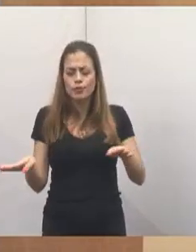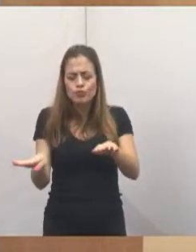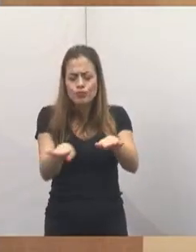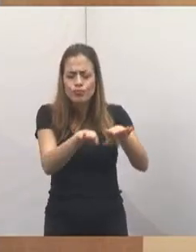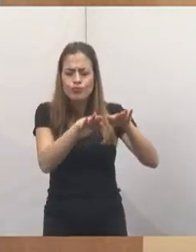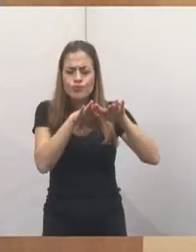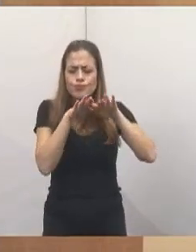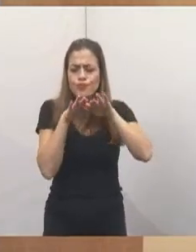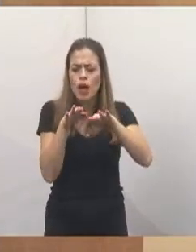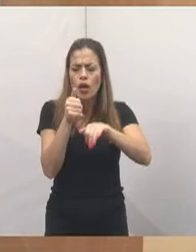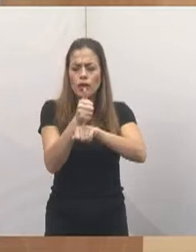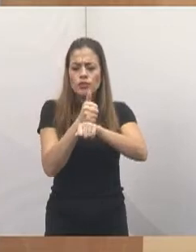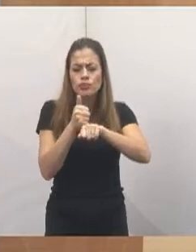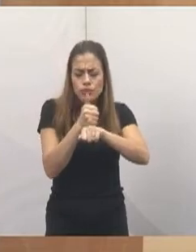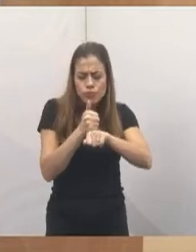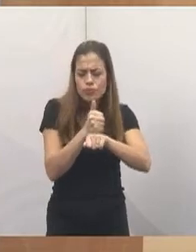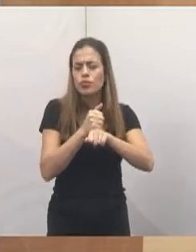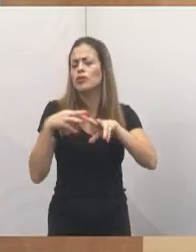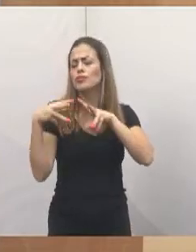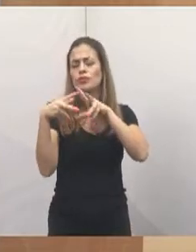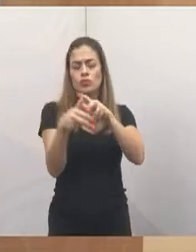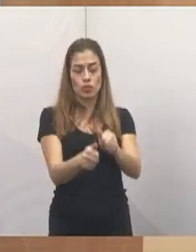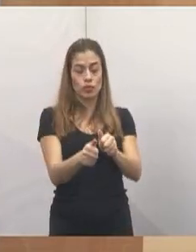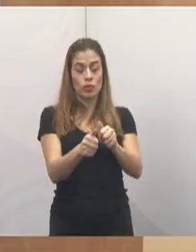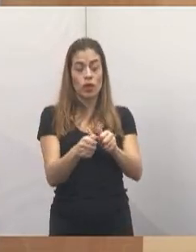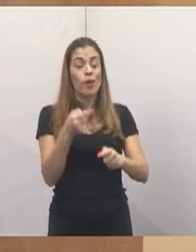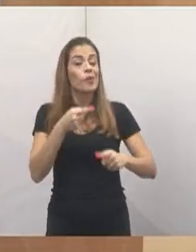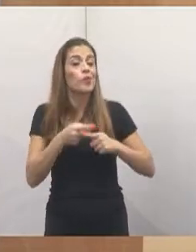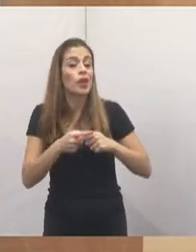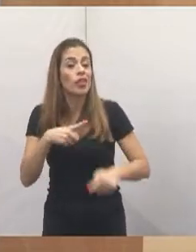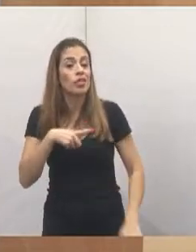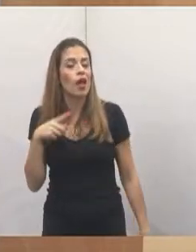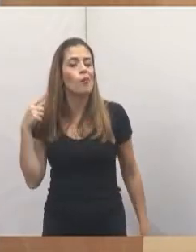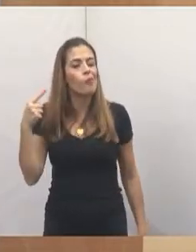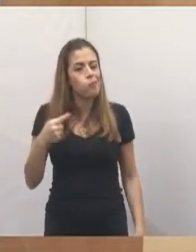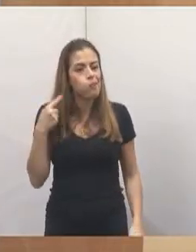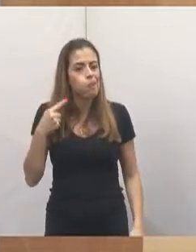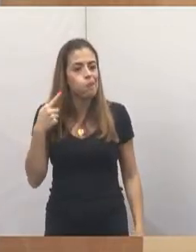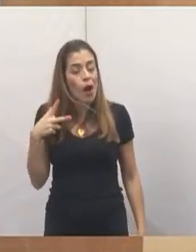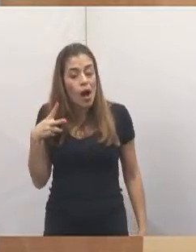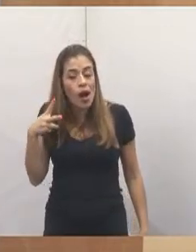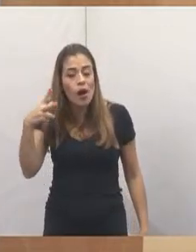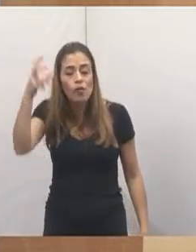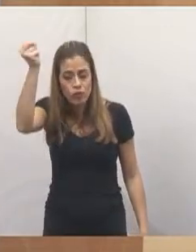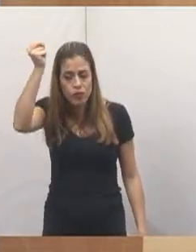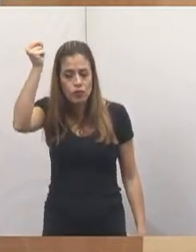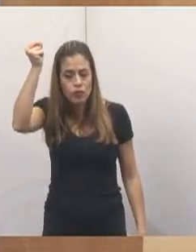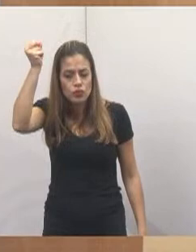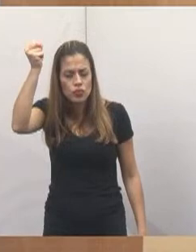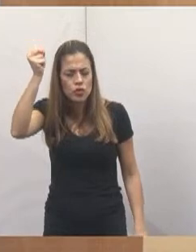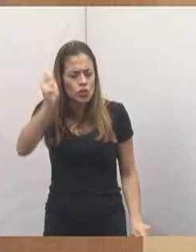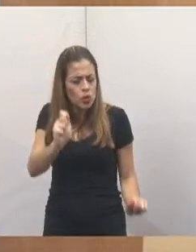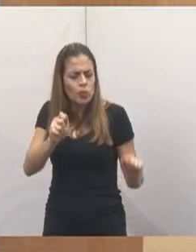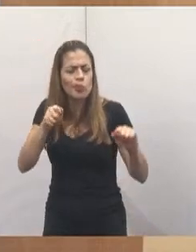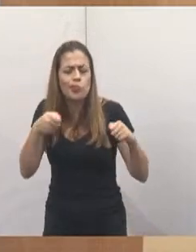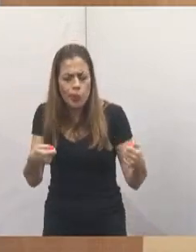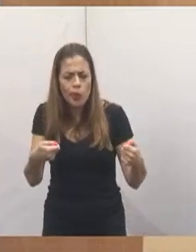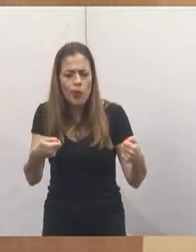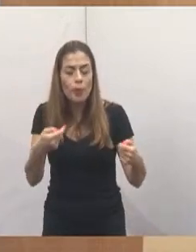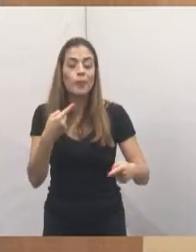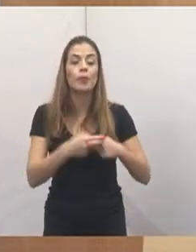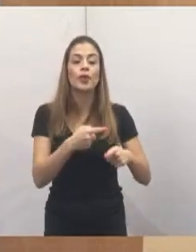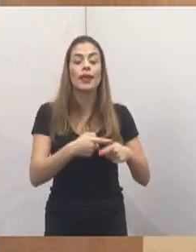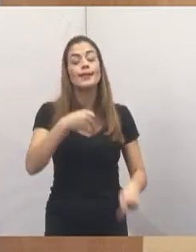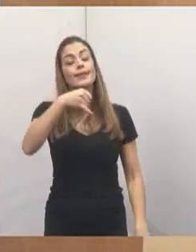compõem a justiça. Daí porque nós temos uma advocacia tão forte, uma advocacia tão atuante, porque